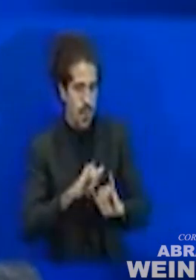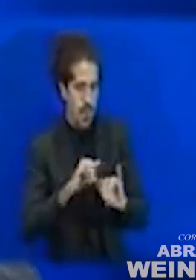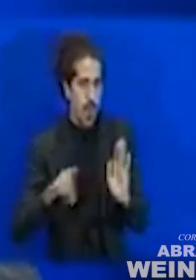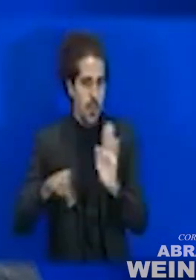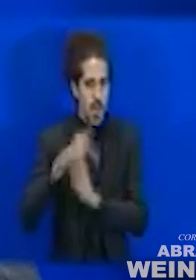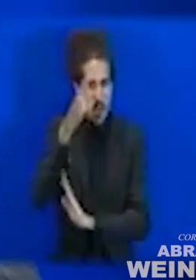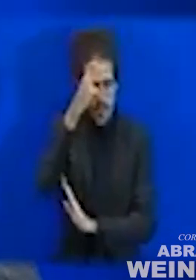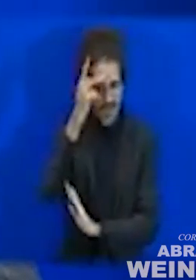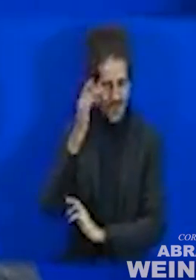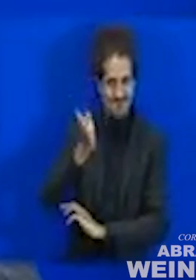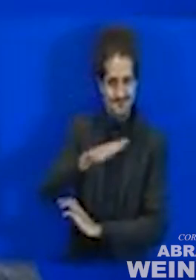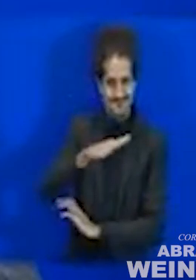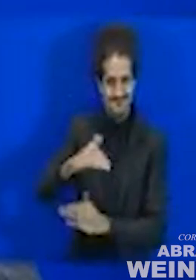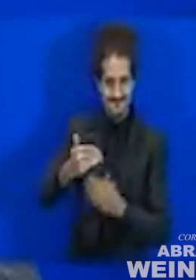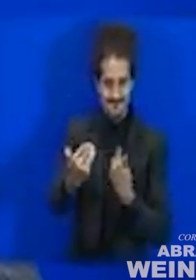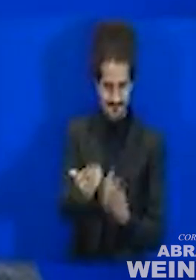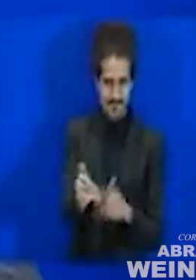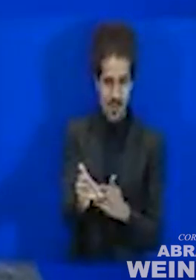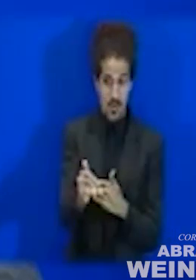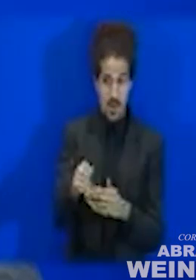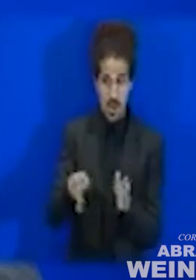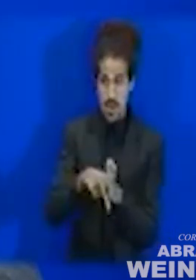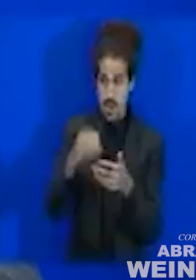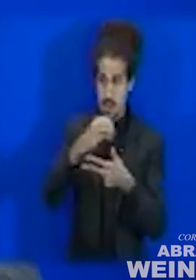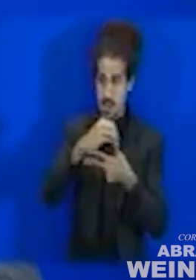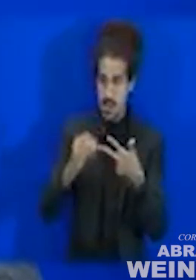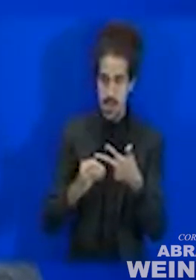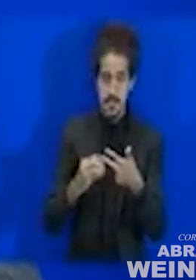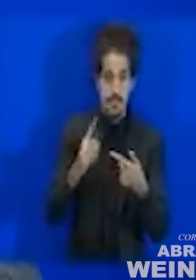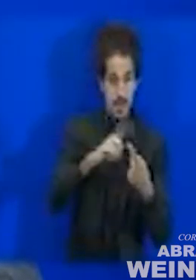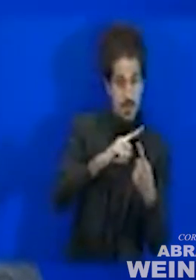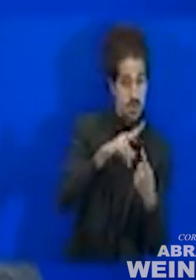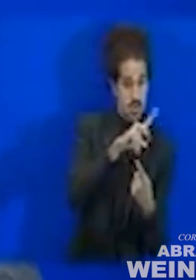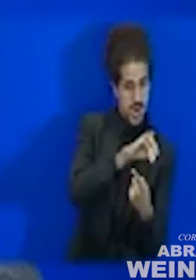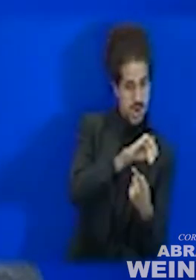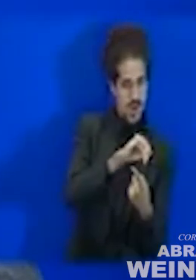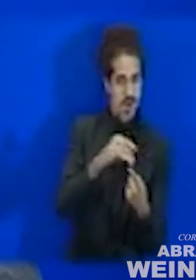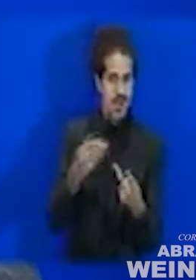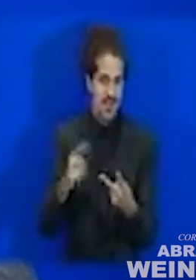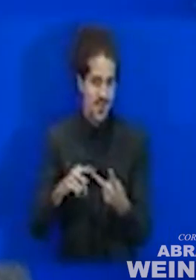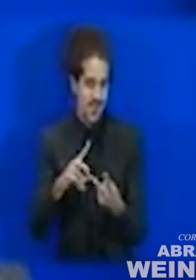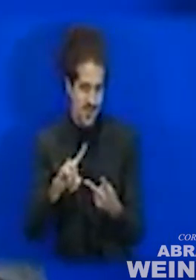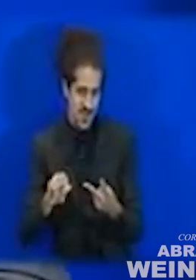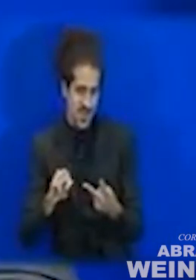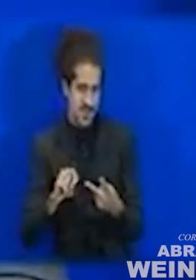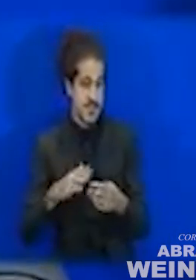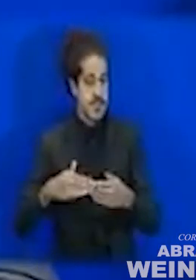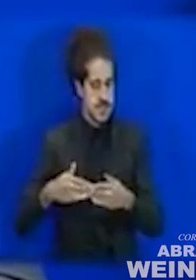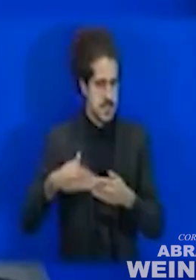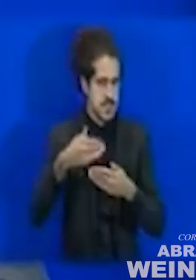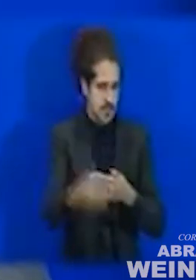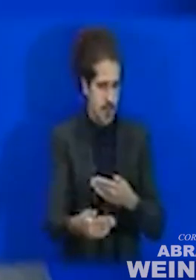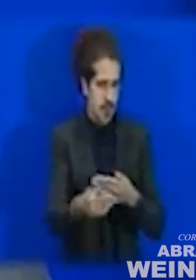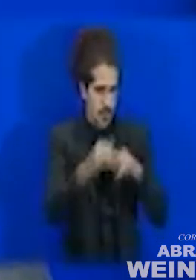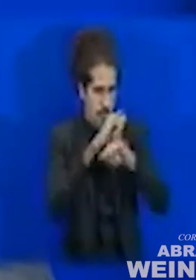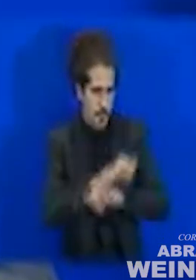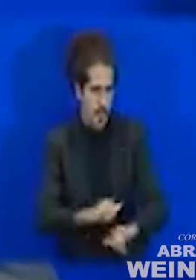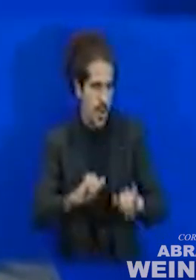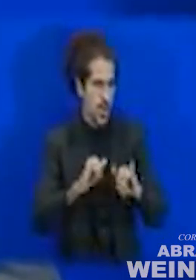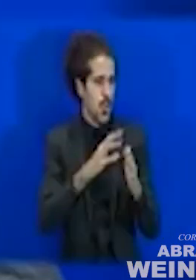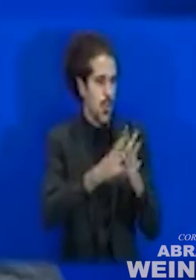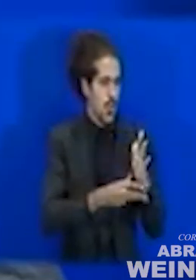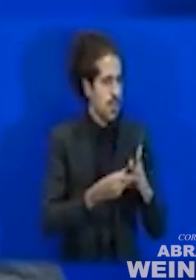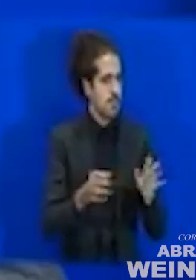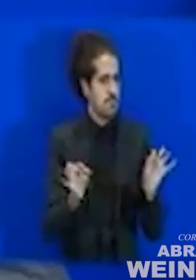foram eliminados no Enem, primeiro e segundo dia, e depois, oportunamente, a gente vai conseguir apresentar um número